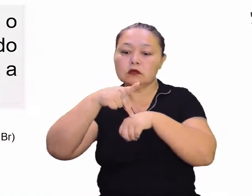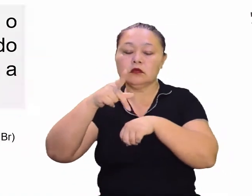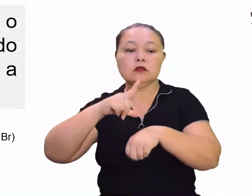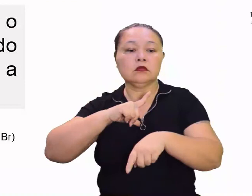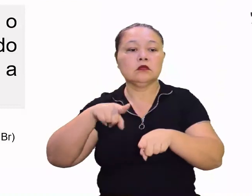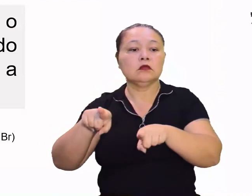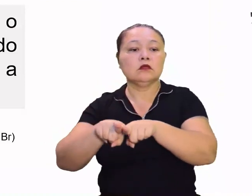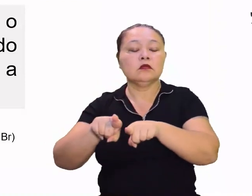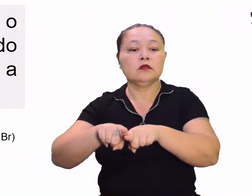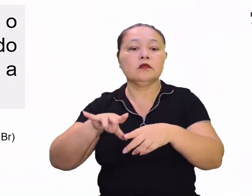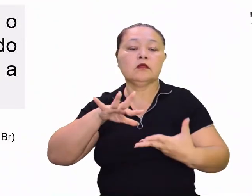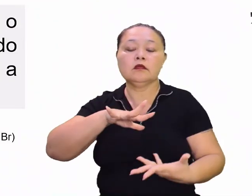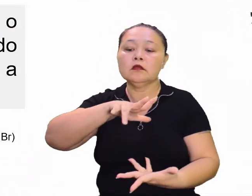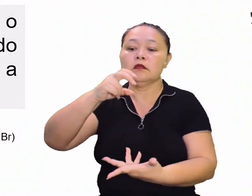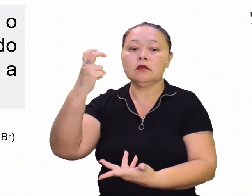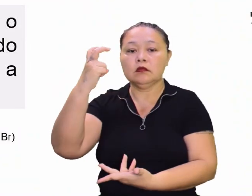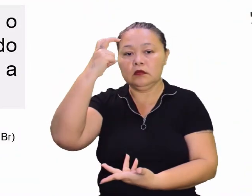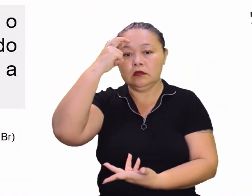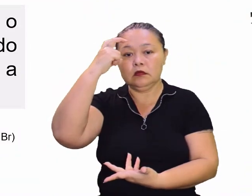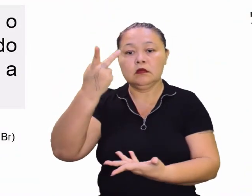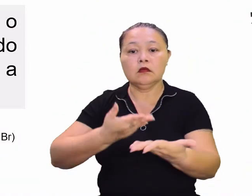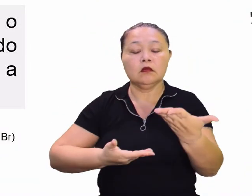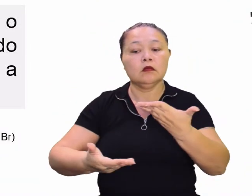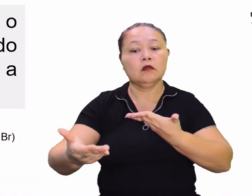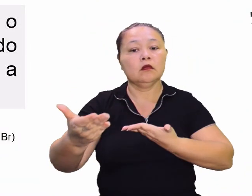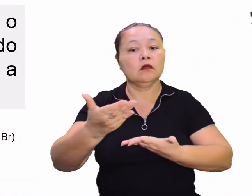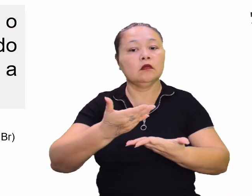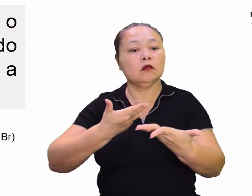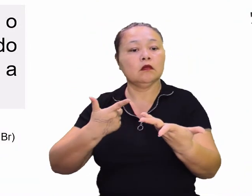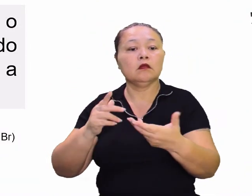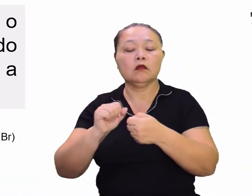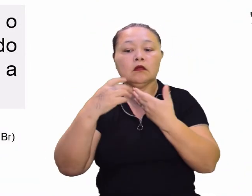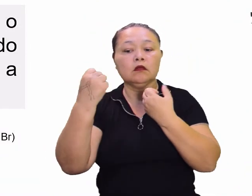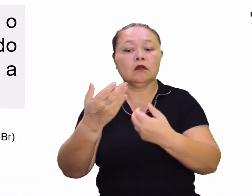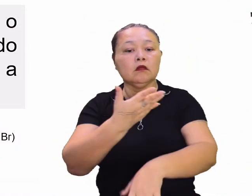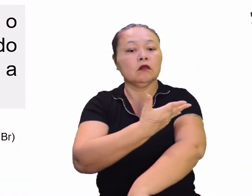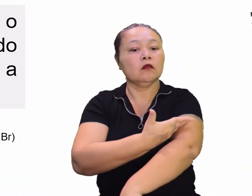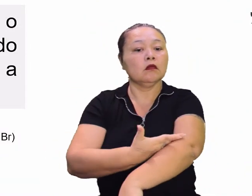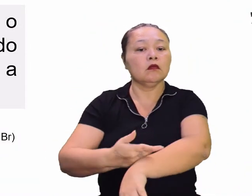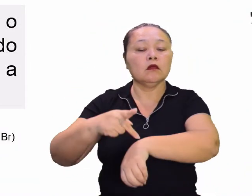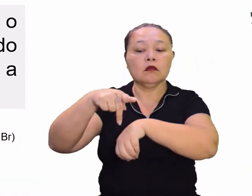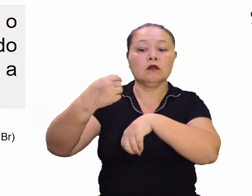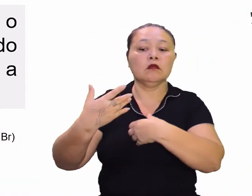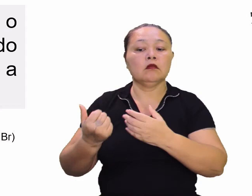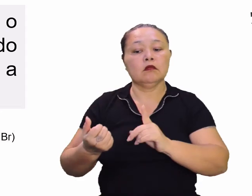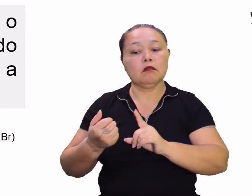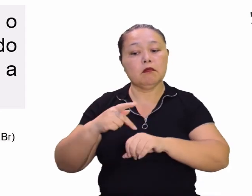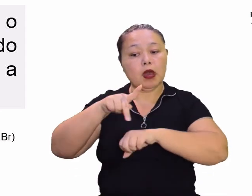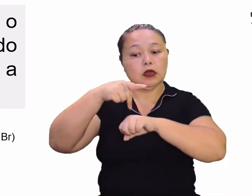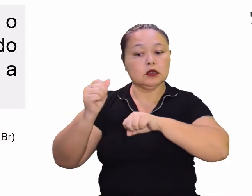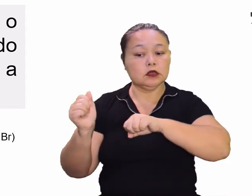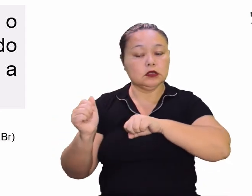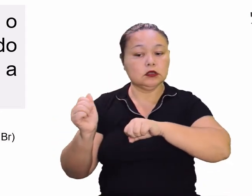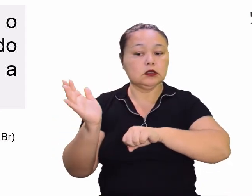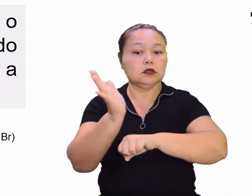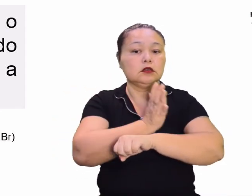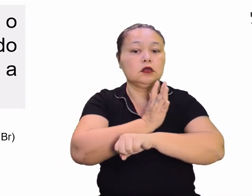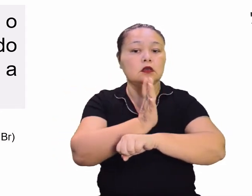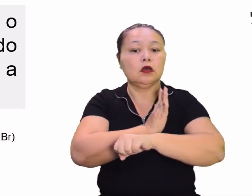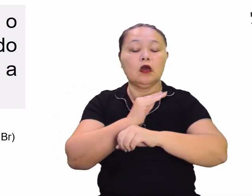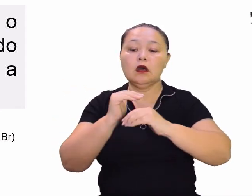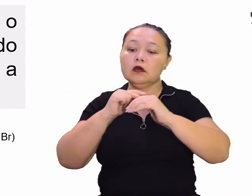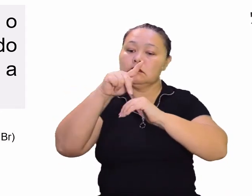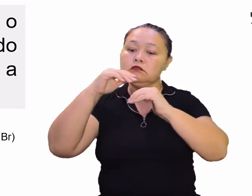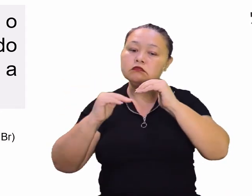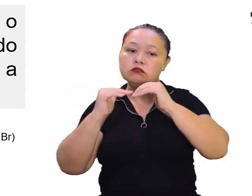Exato. Então, a globalização cultural e de mercado e a assimilação de costume de países ricos pelos emergentes provoca